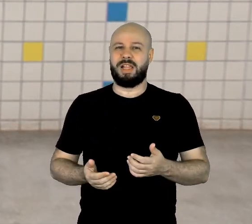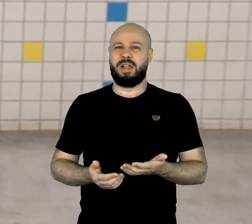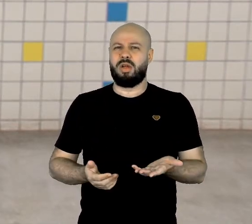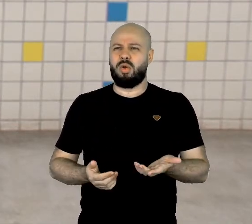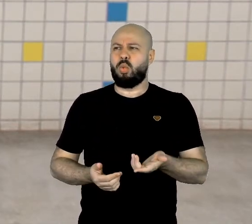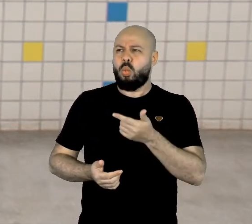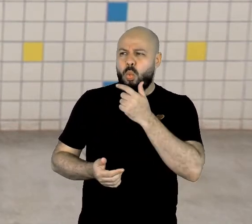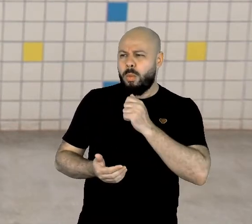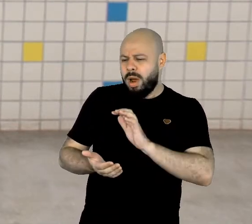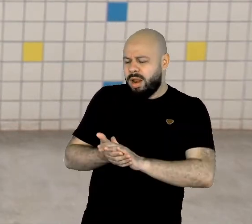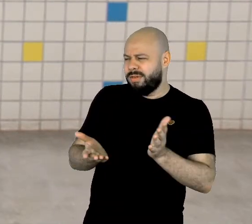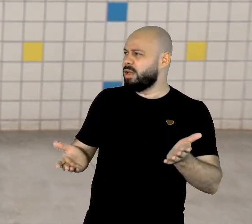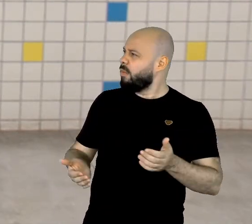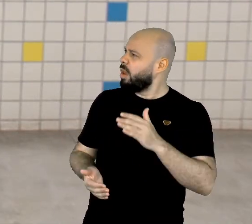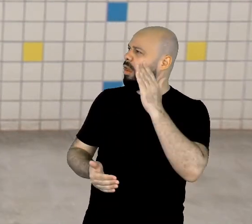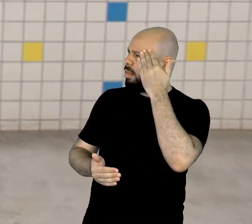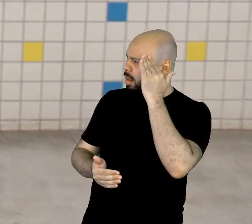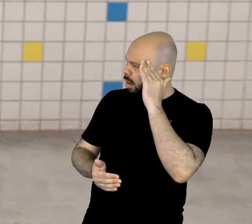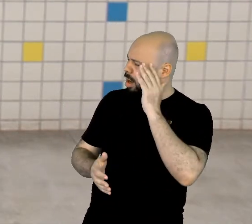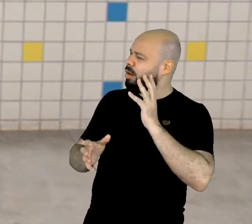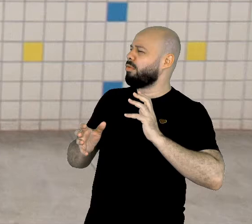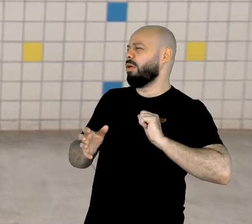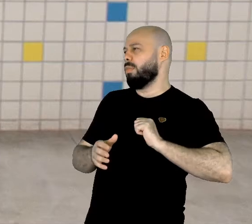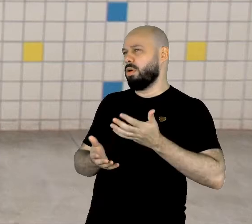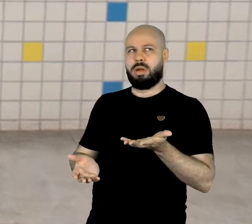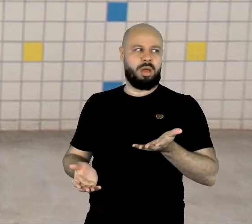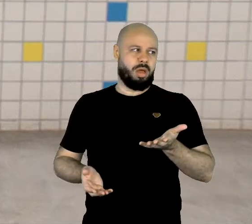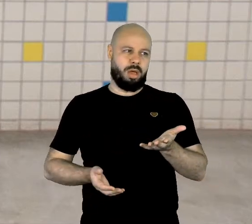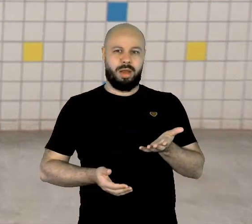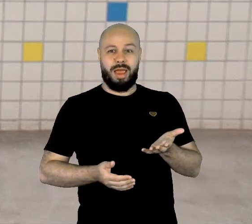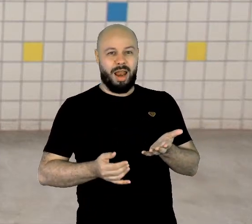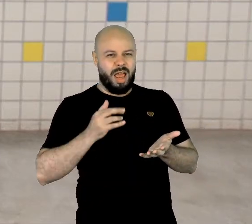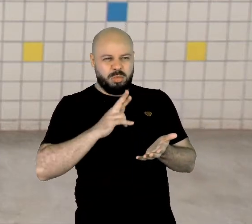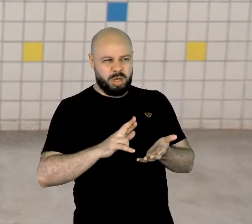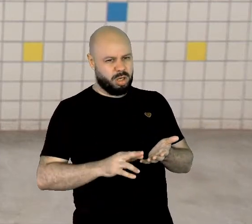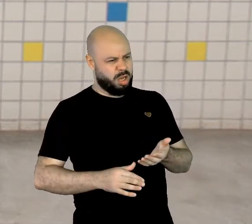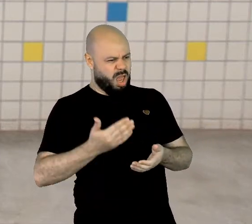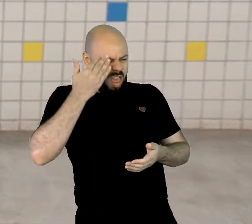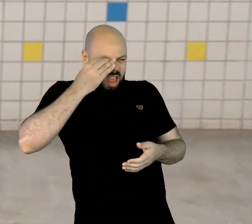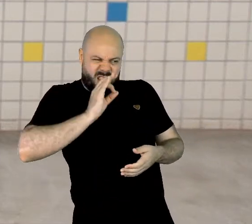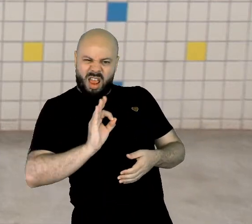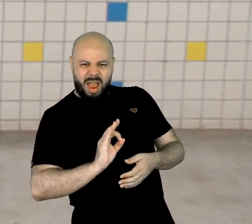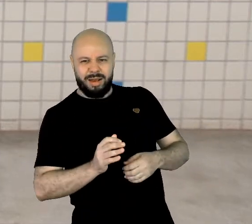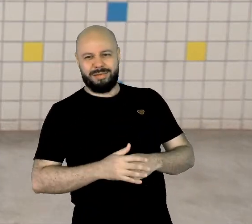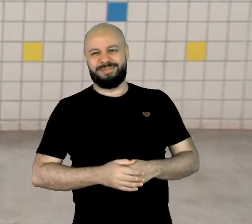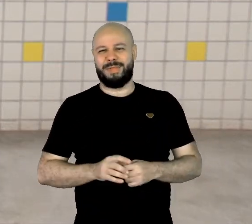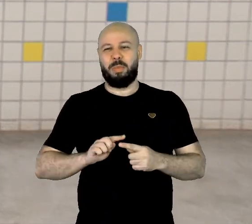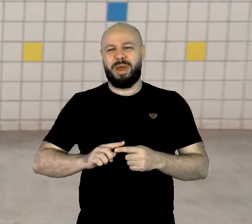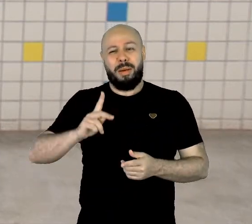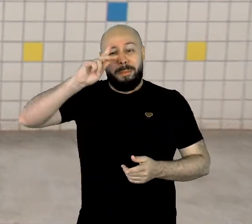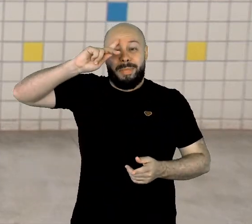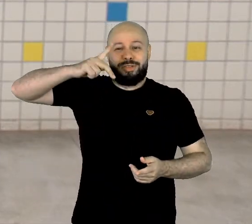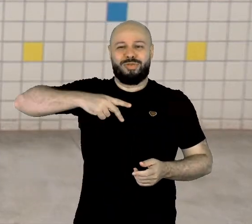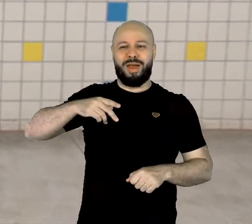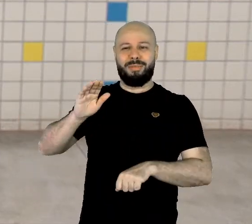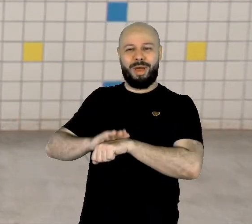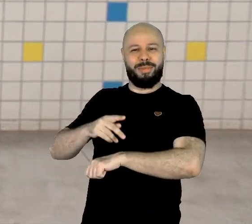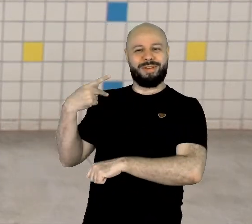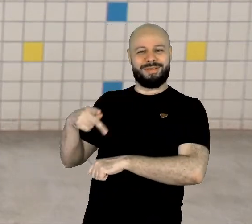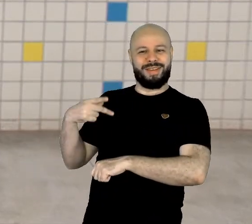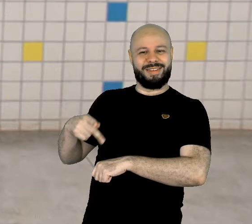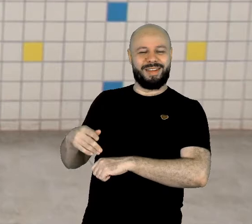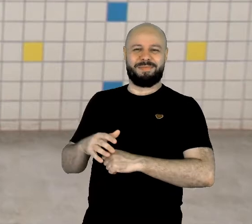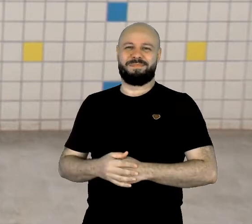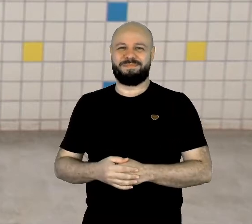diz, né? Entendo, querida. E ela diz que ele não entende nada, porque é mais pessoal, né, dela, ela se sente